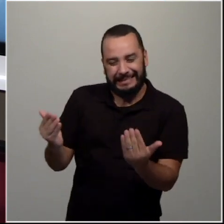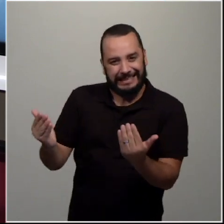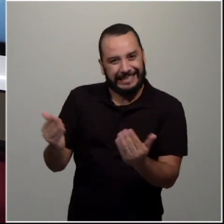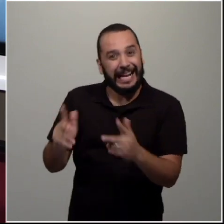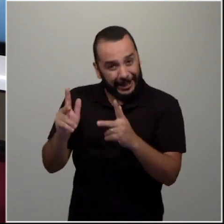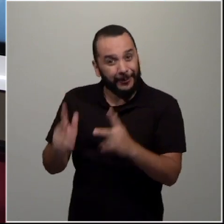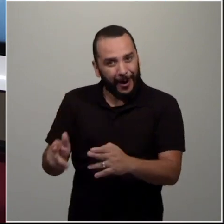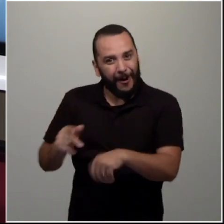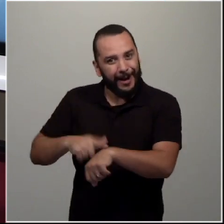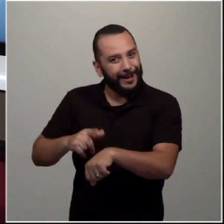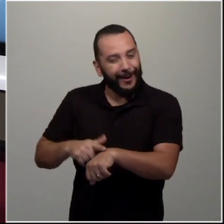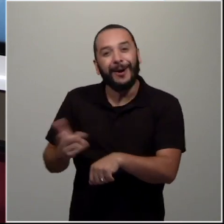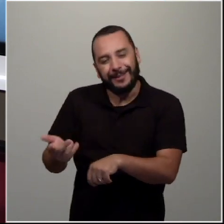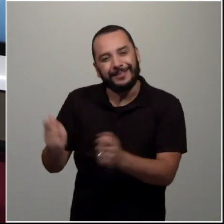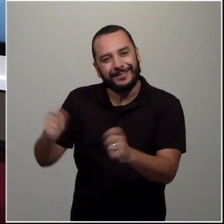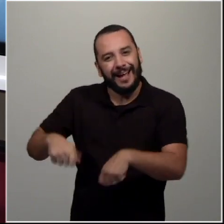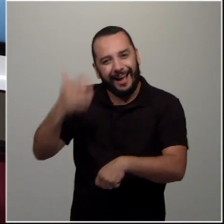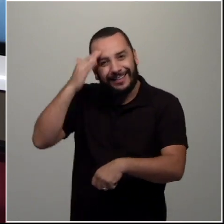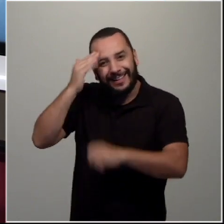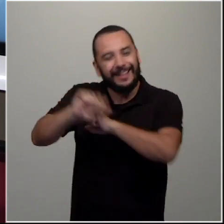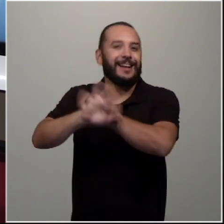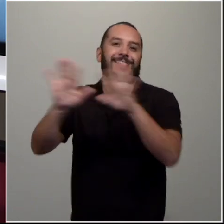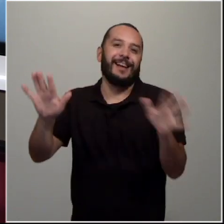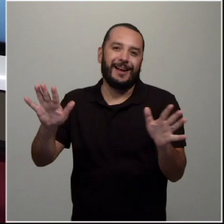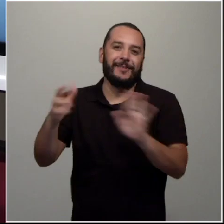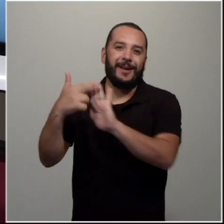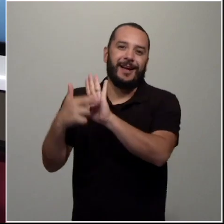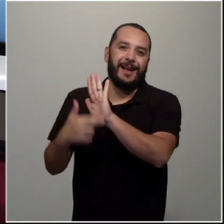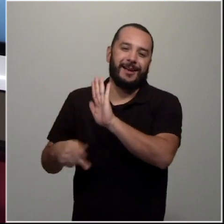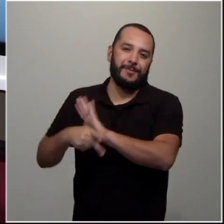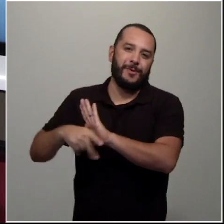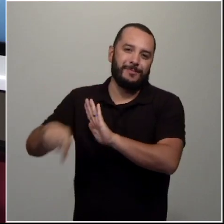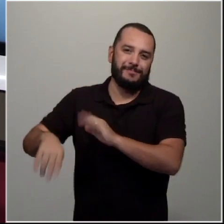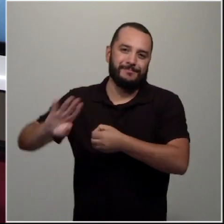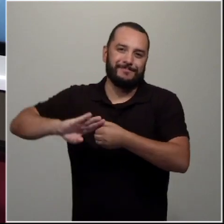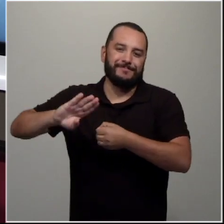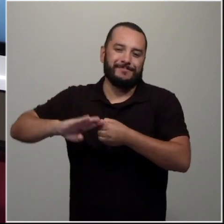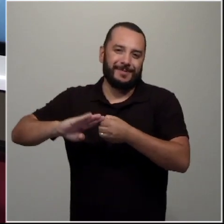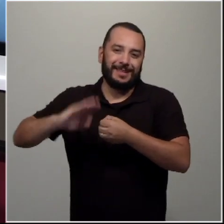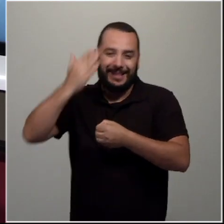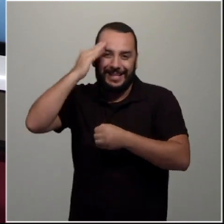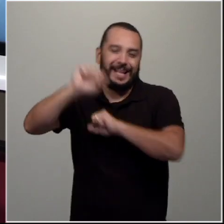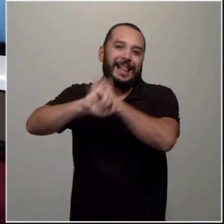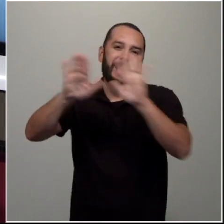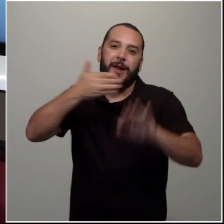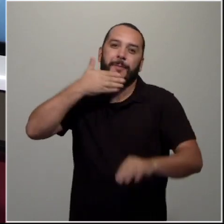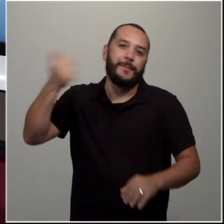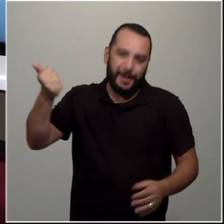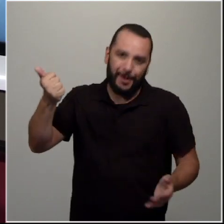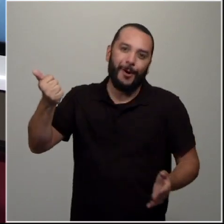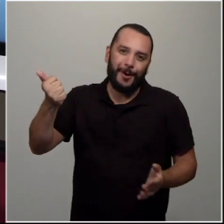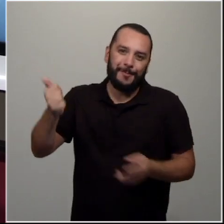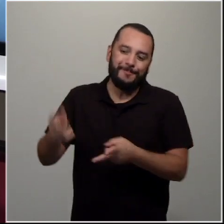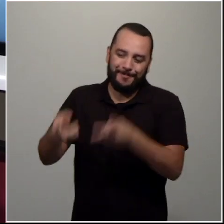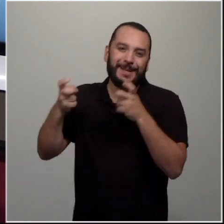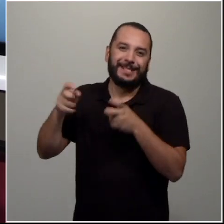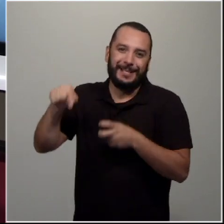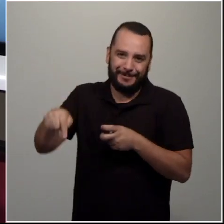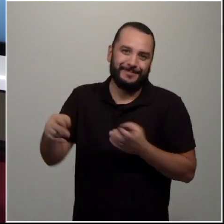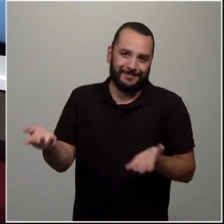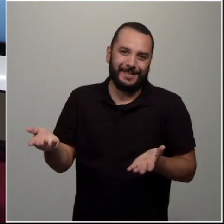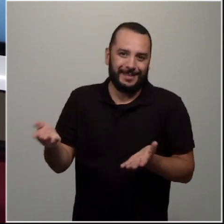caso do dos das horas minutos e segundos acho que faz muito sentido para o aluno é perceber então essa ideia